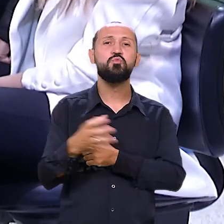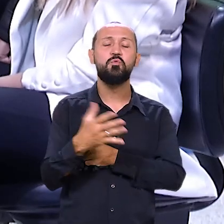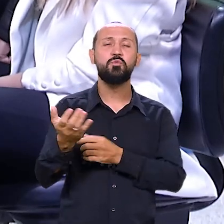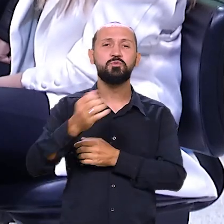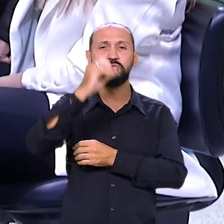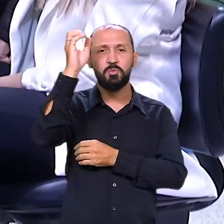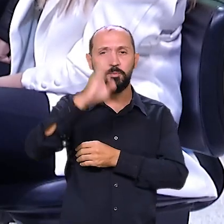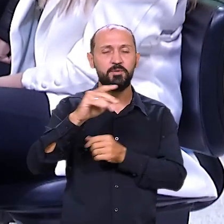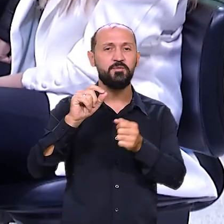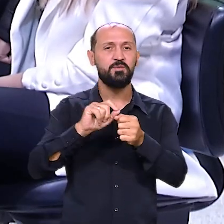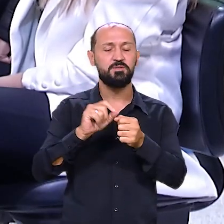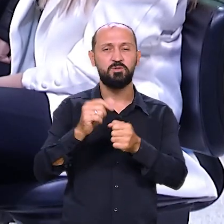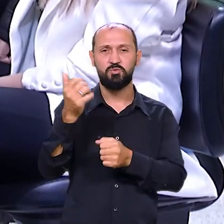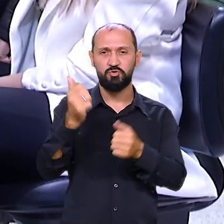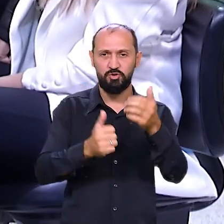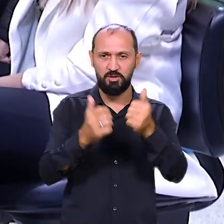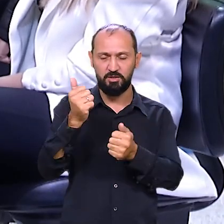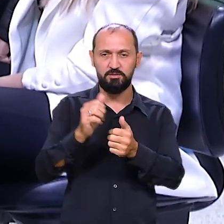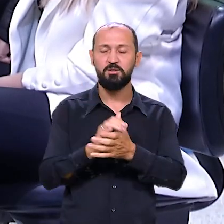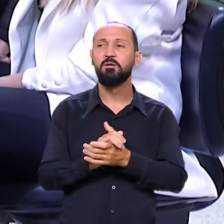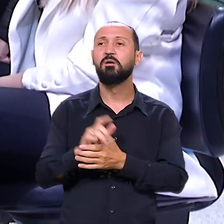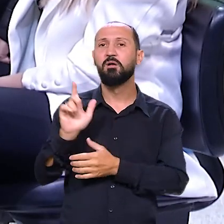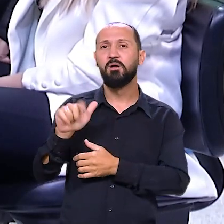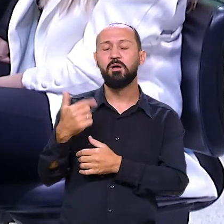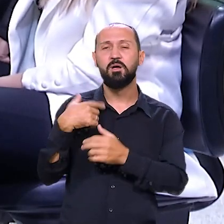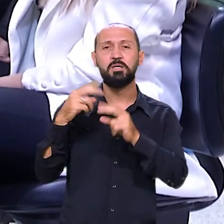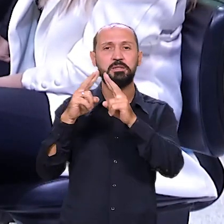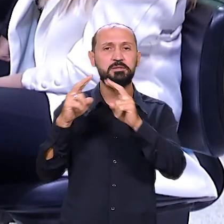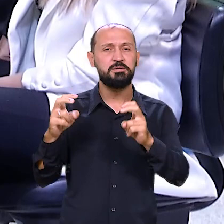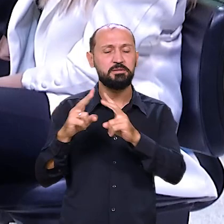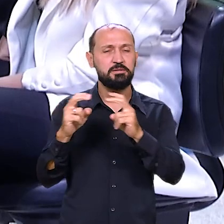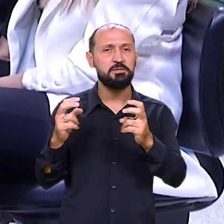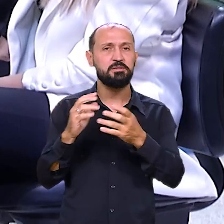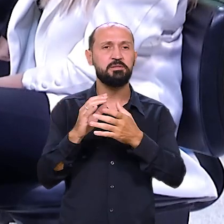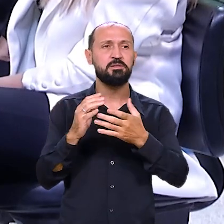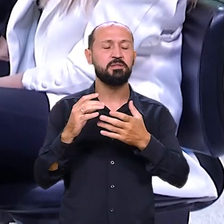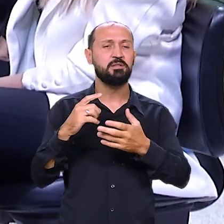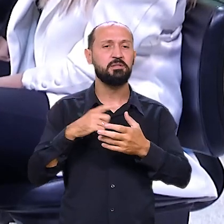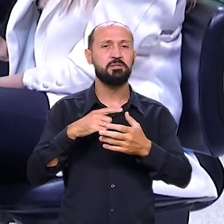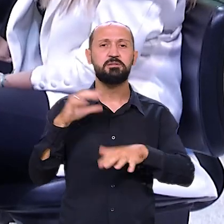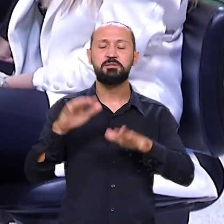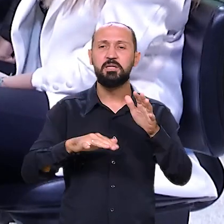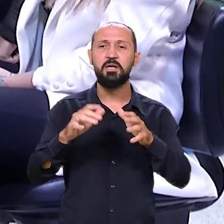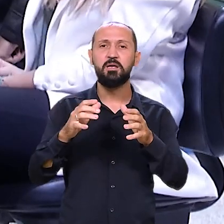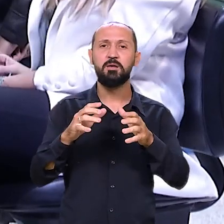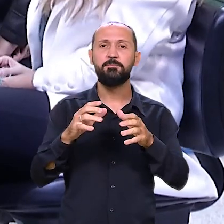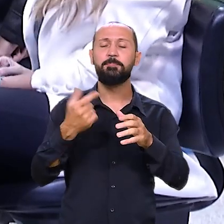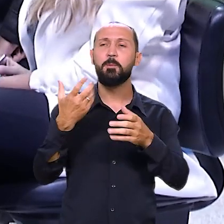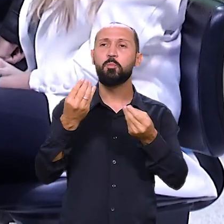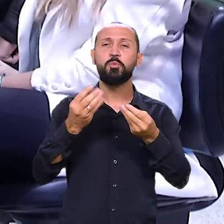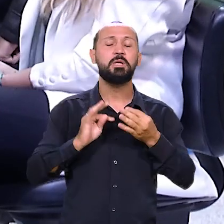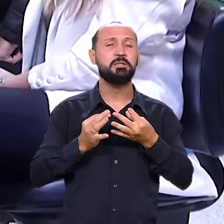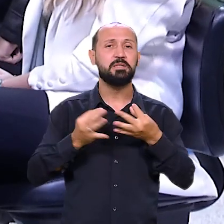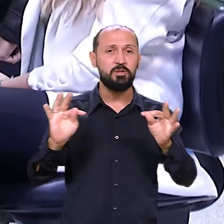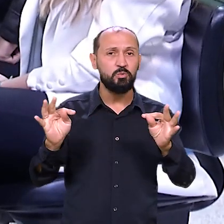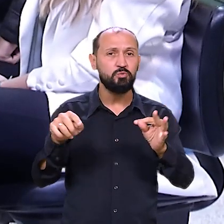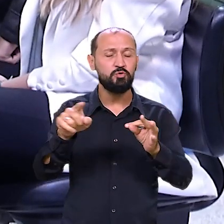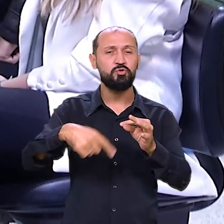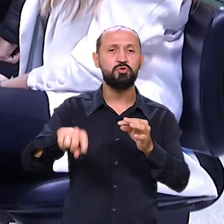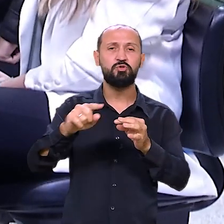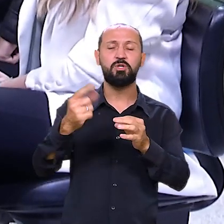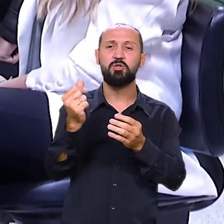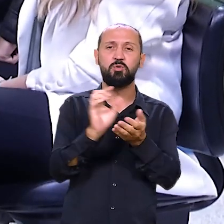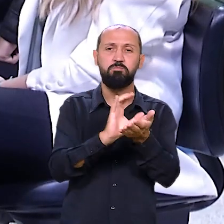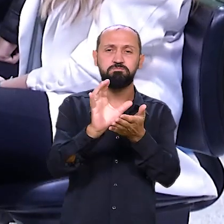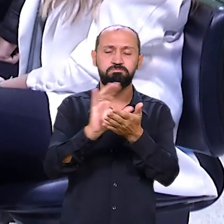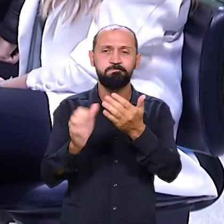recente no Brasil e na produção de leite, né, Paulo? Exatamente. A Santa Catarina tem produtores muito tecnificados, né,